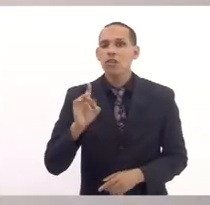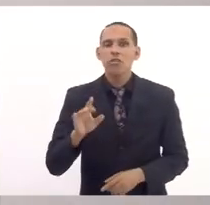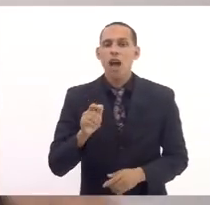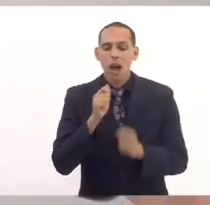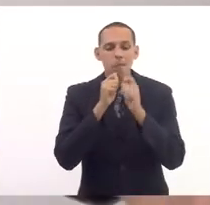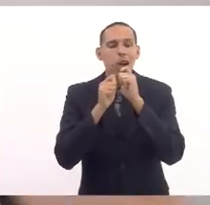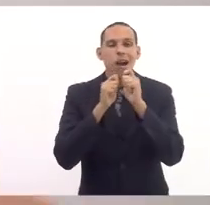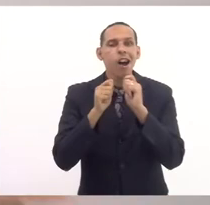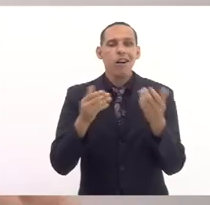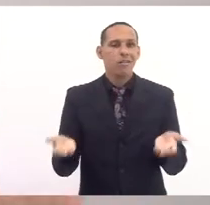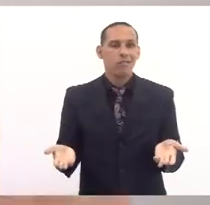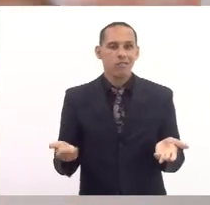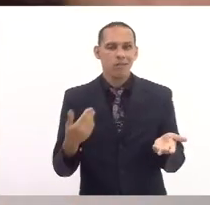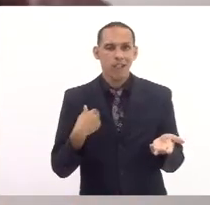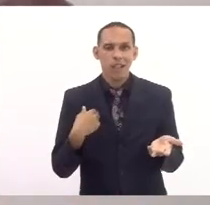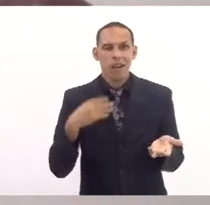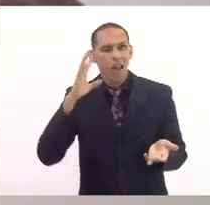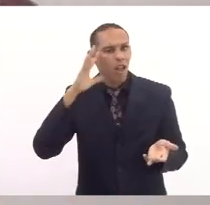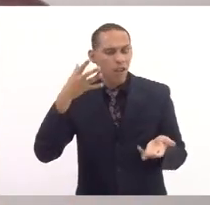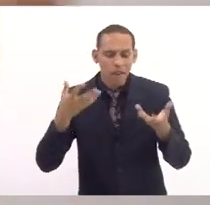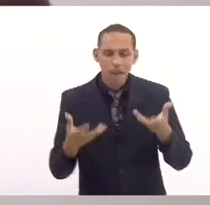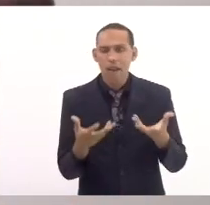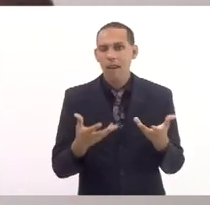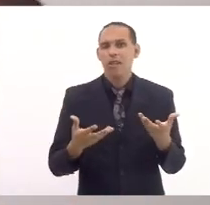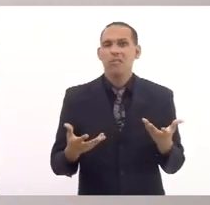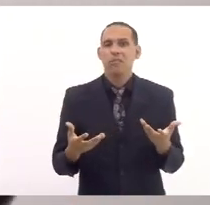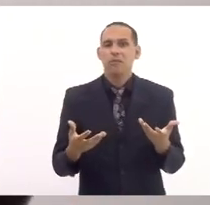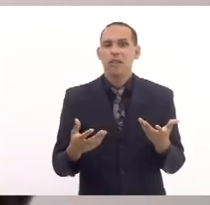quero efetivamente resolver essa situação na ponta para aquele que mais precisa, que é o